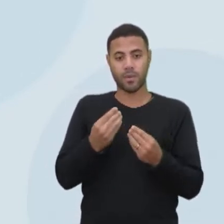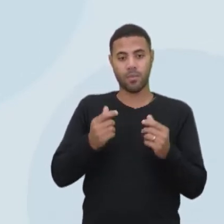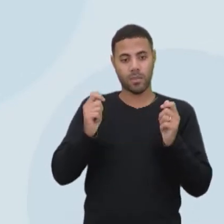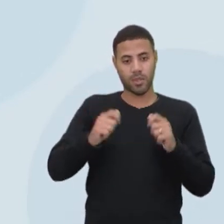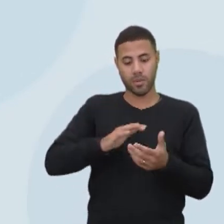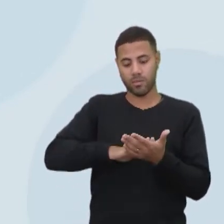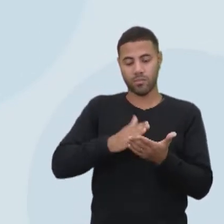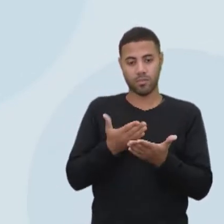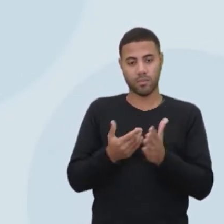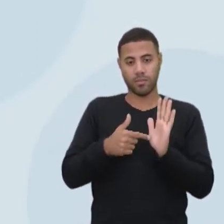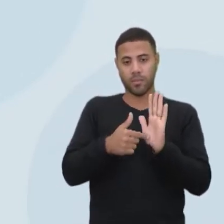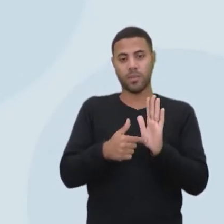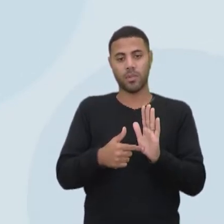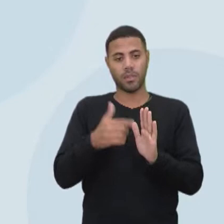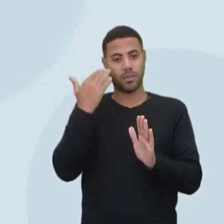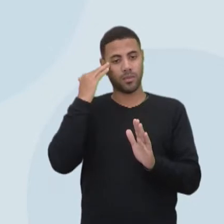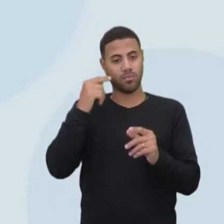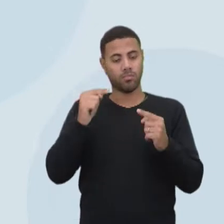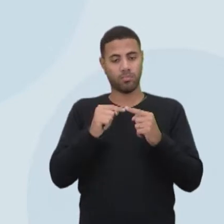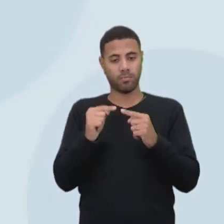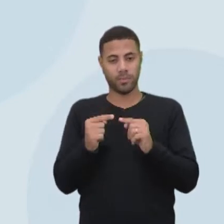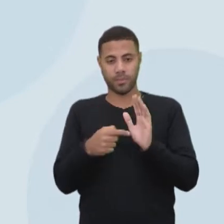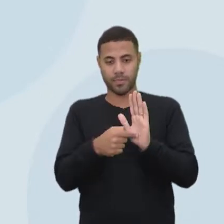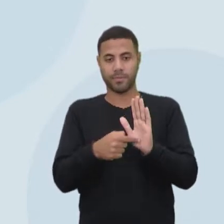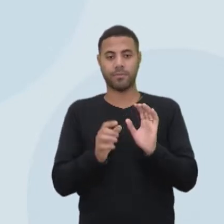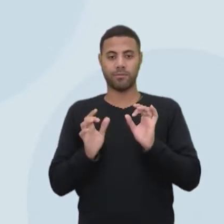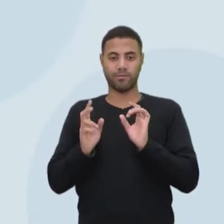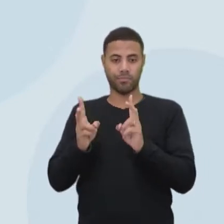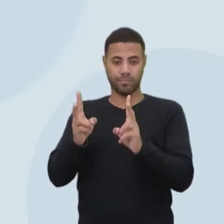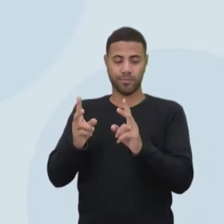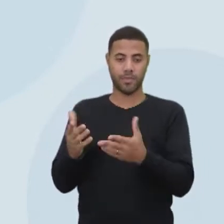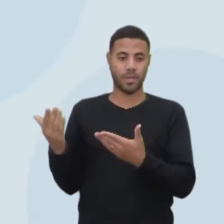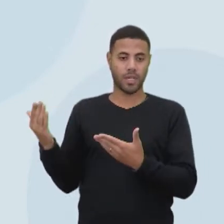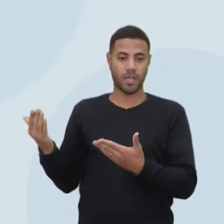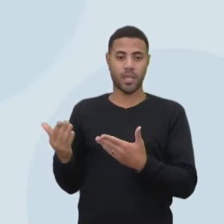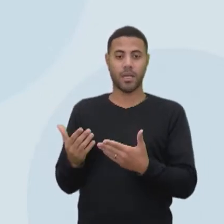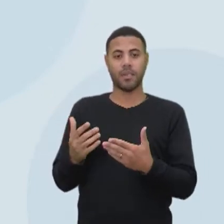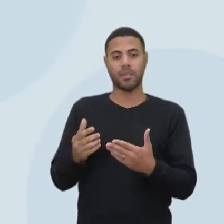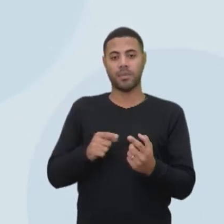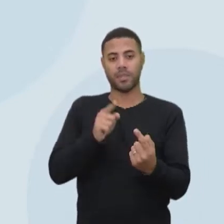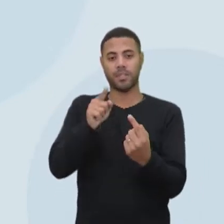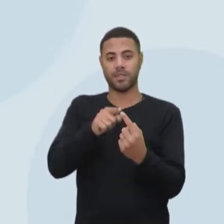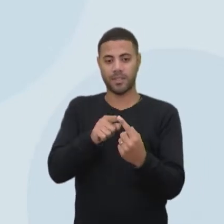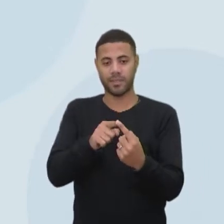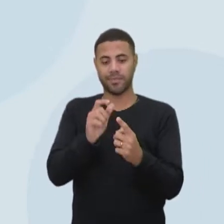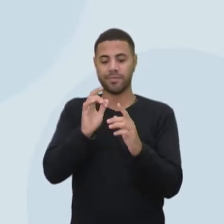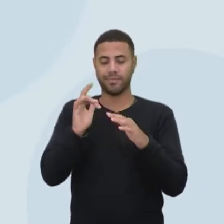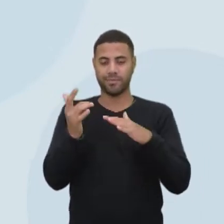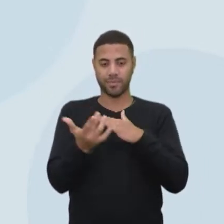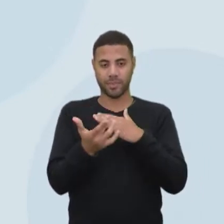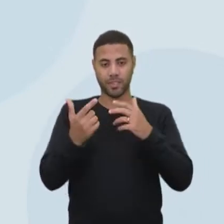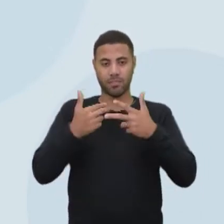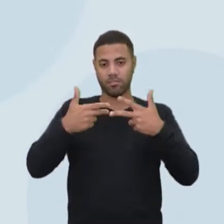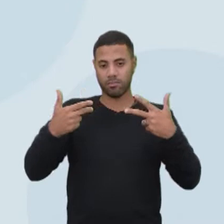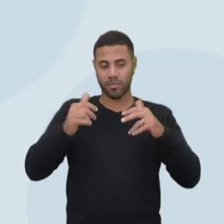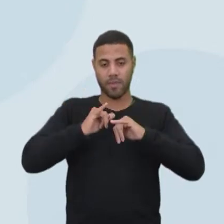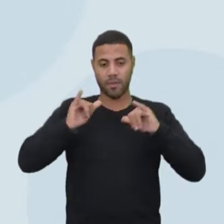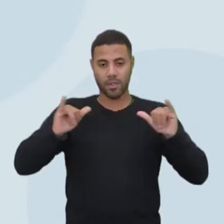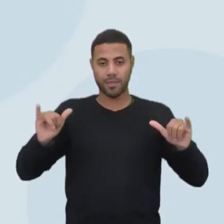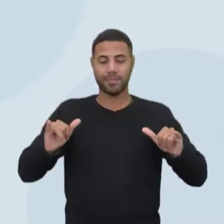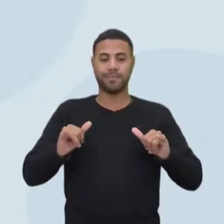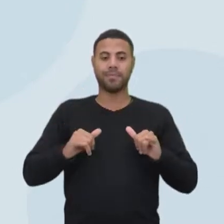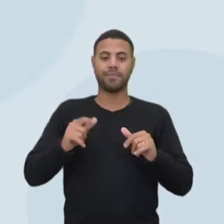tirinha? Então, ó, presta atenção, pode deixar na tela para eles entenderem, ó. A função social das mídias, e aí quando a gente fala das mídias, a gente está falando de todas, tá?